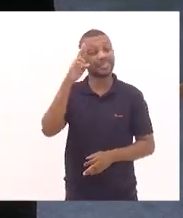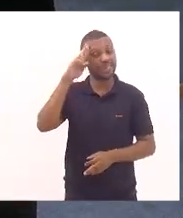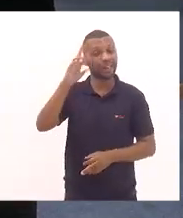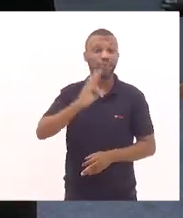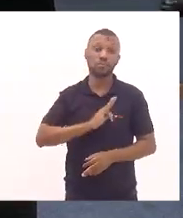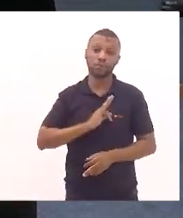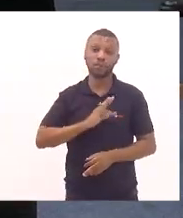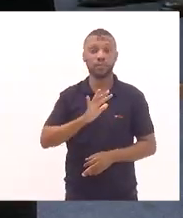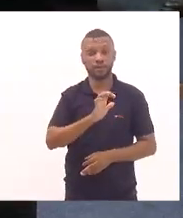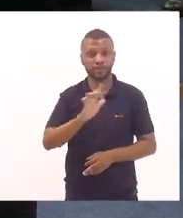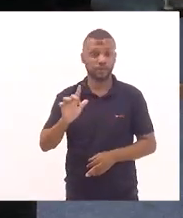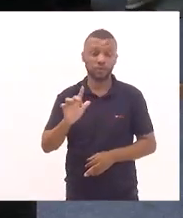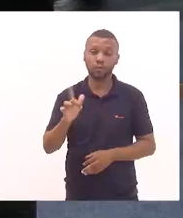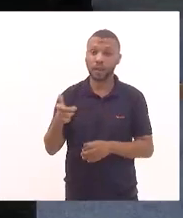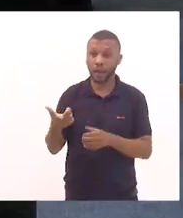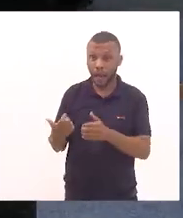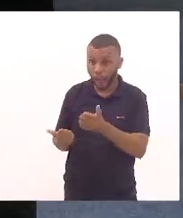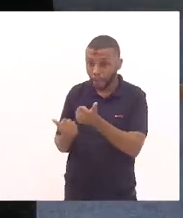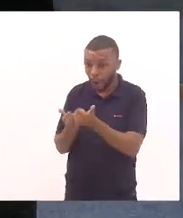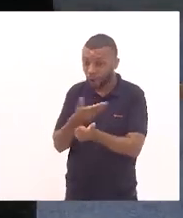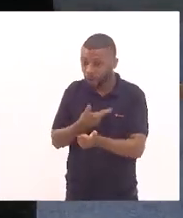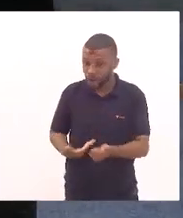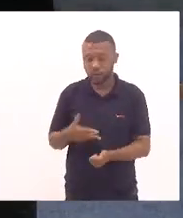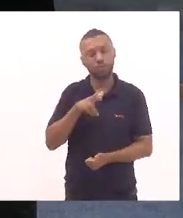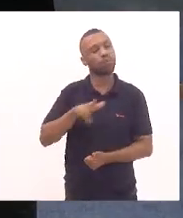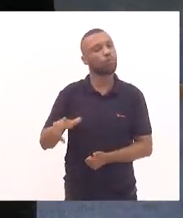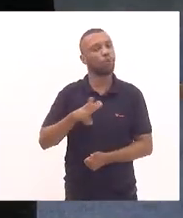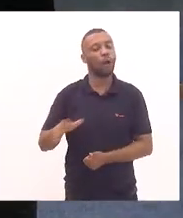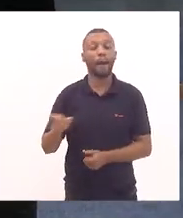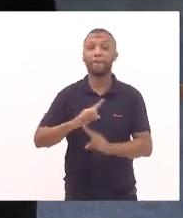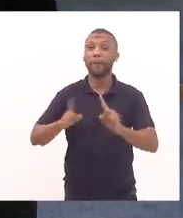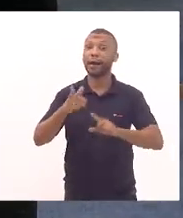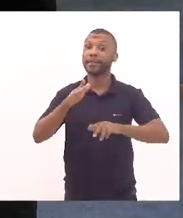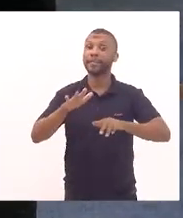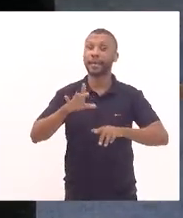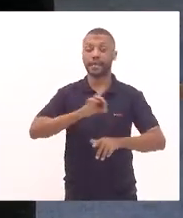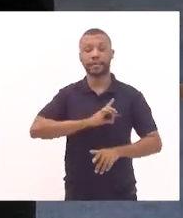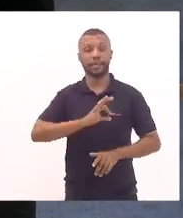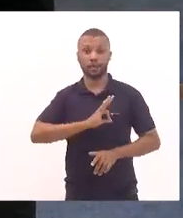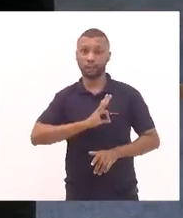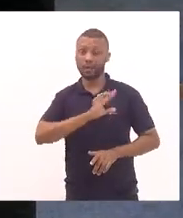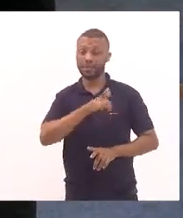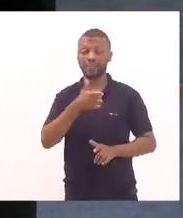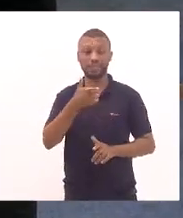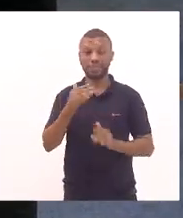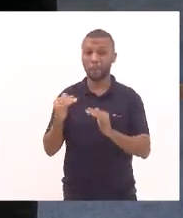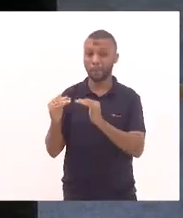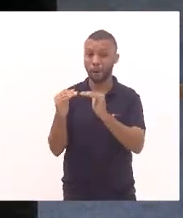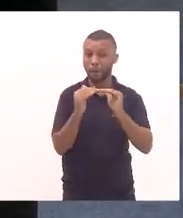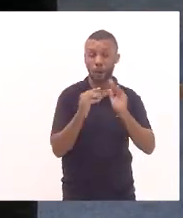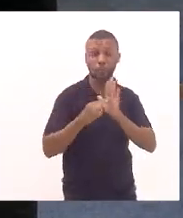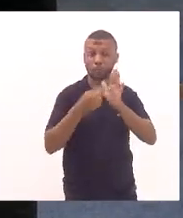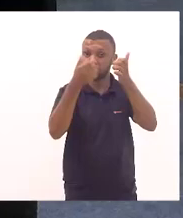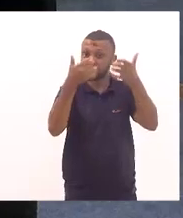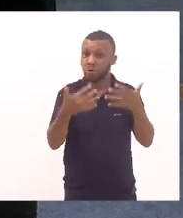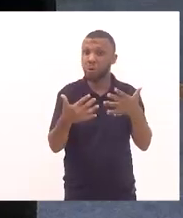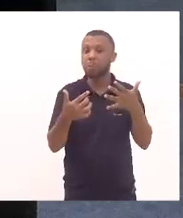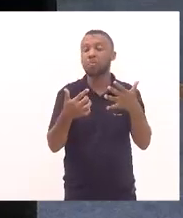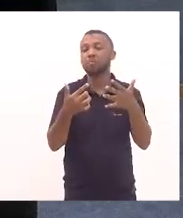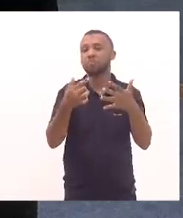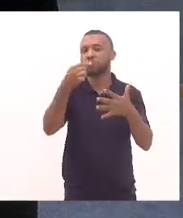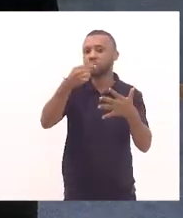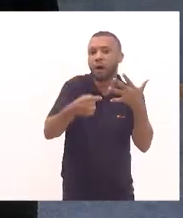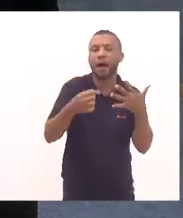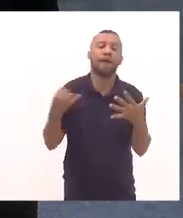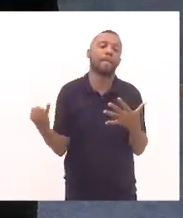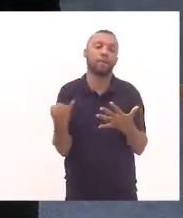civil, não é da base do governo, mas talvez tenha sido a deputada de maior consenso, que trouxe à luz aqui aspectos